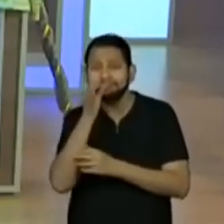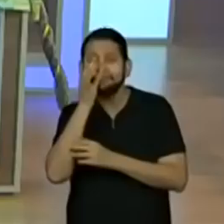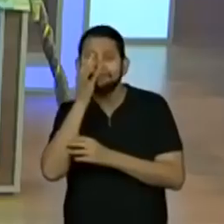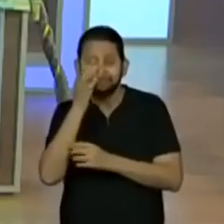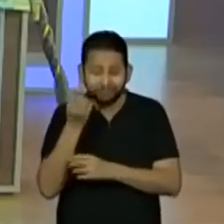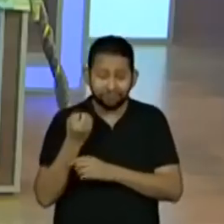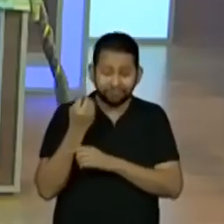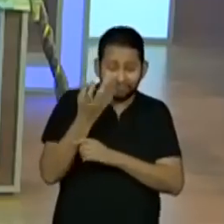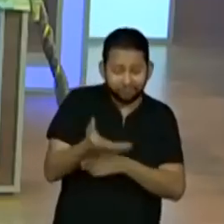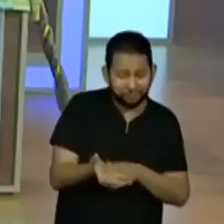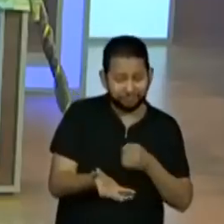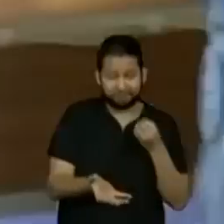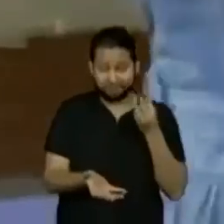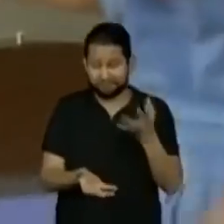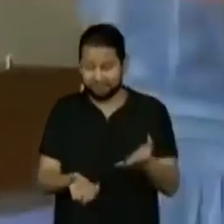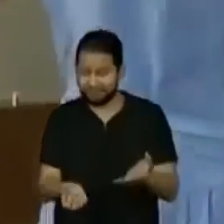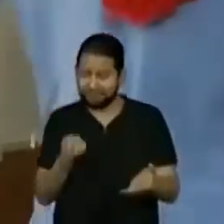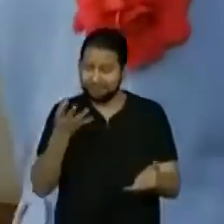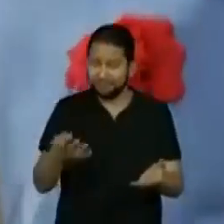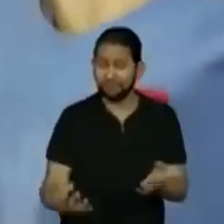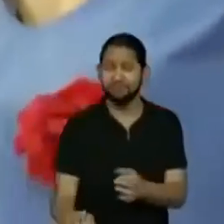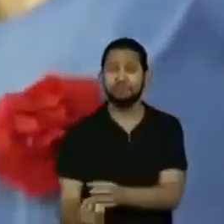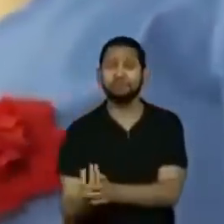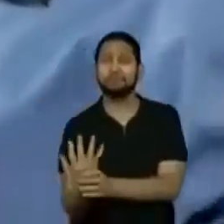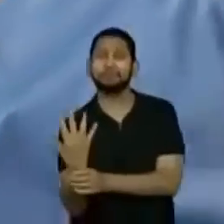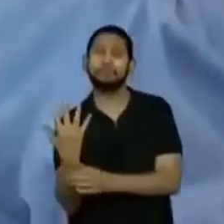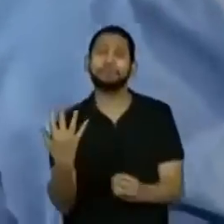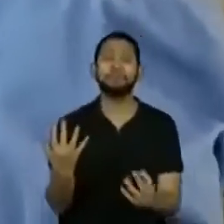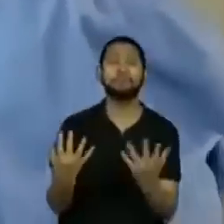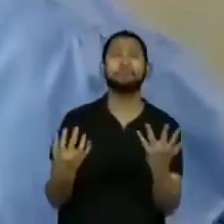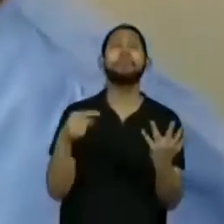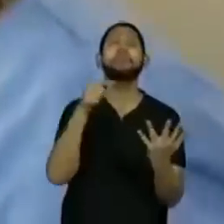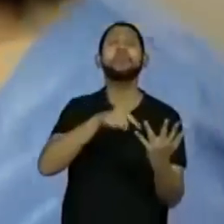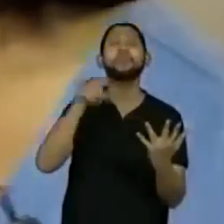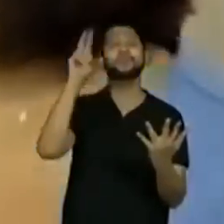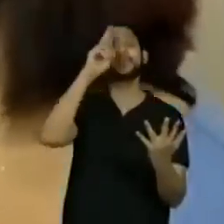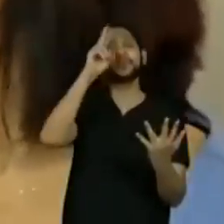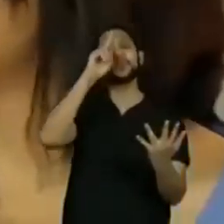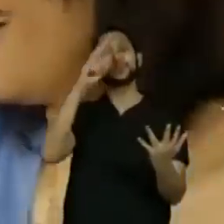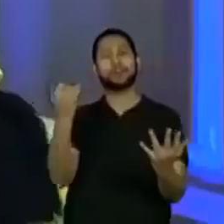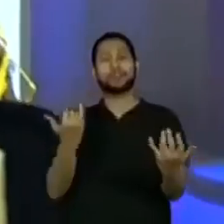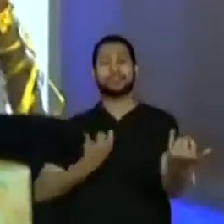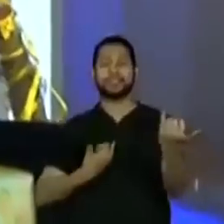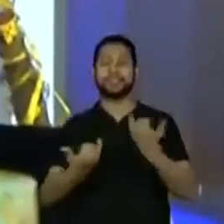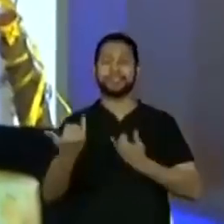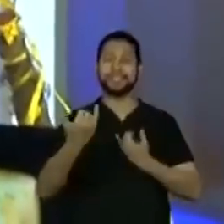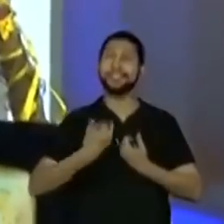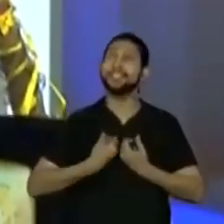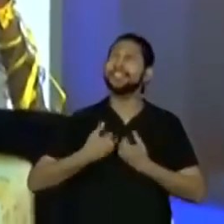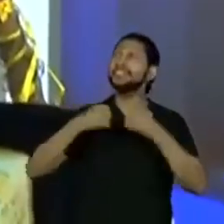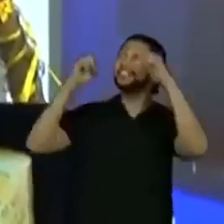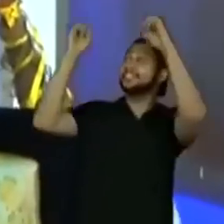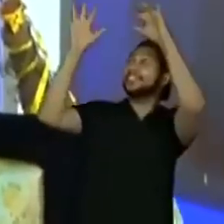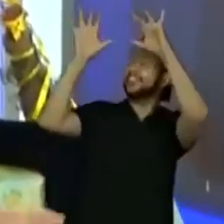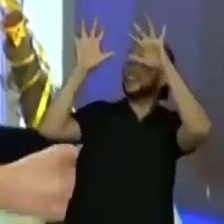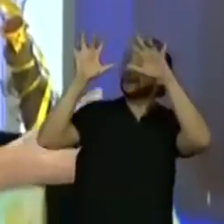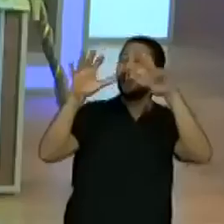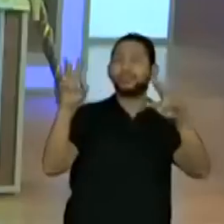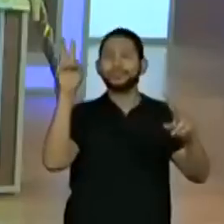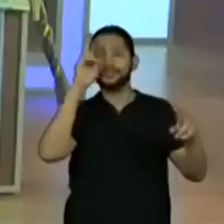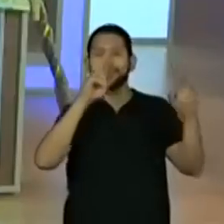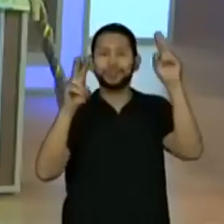flor que cair pode ser uma história. Cai do céu, sai do